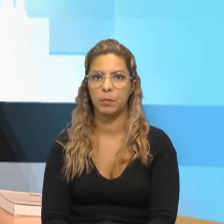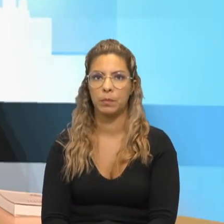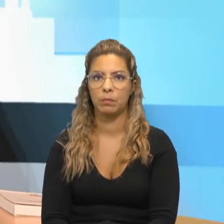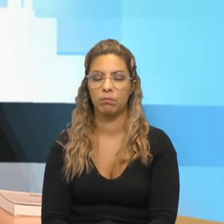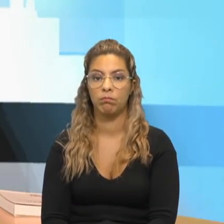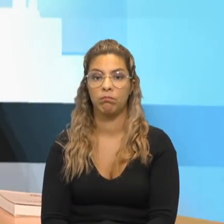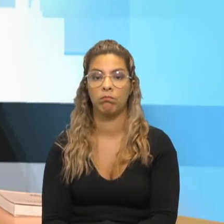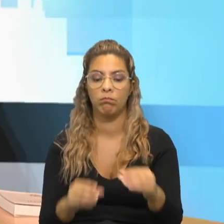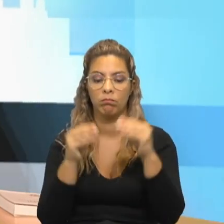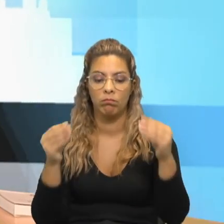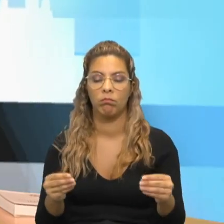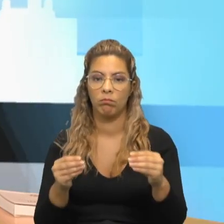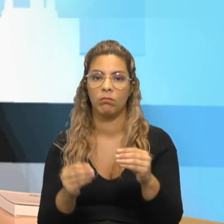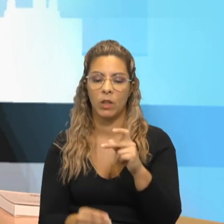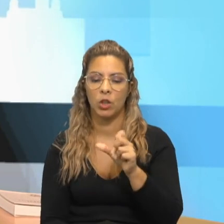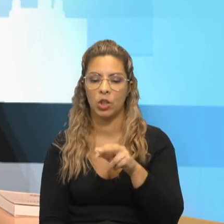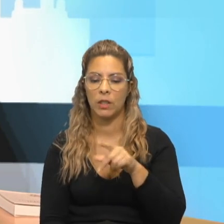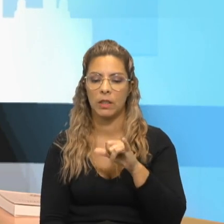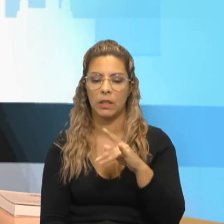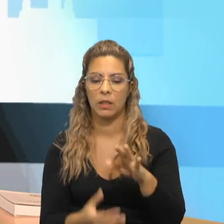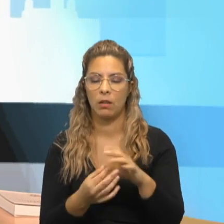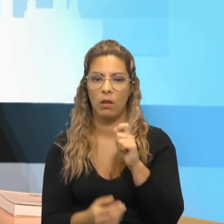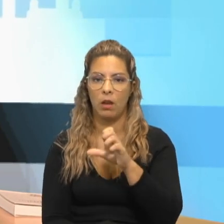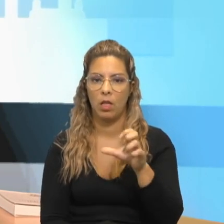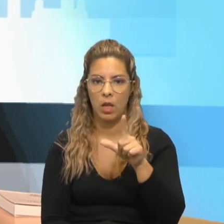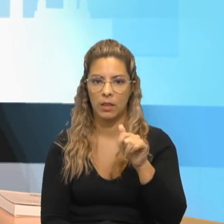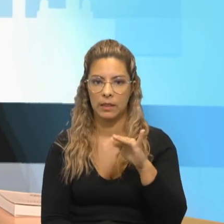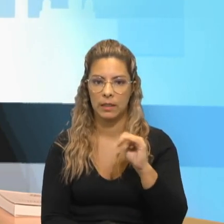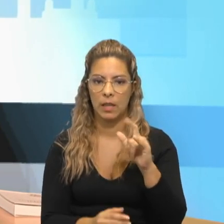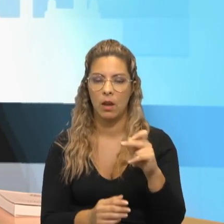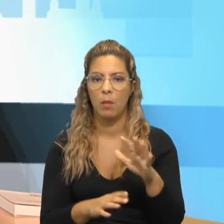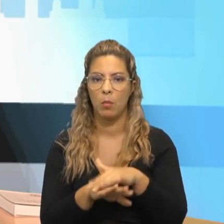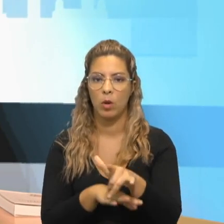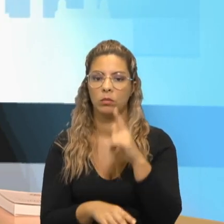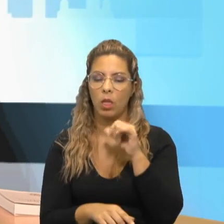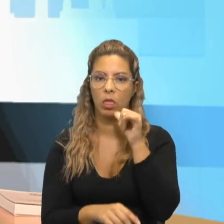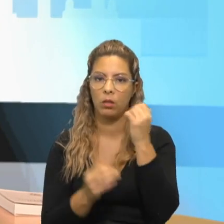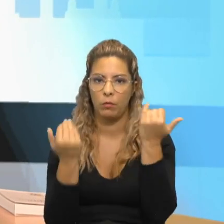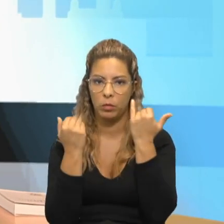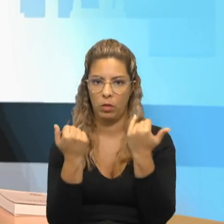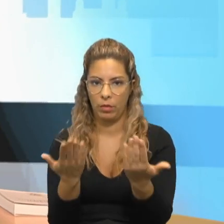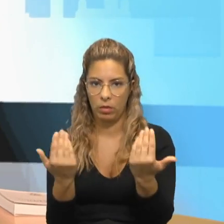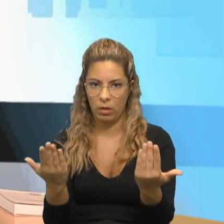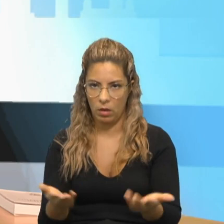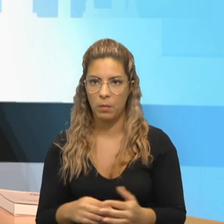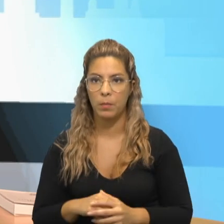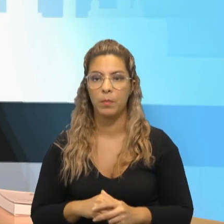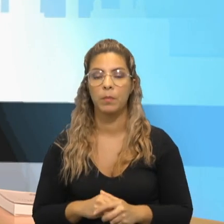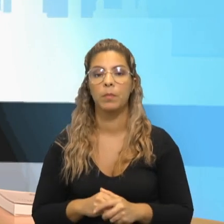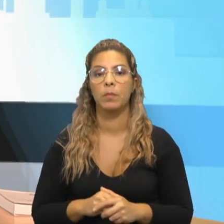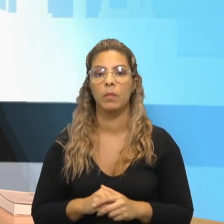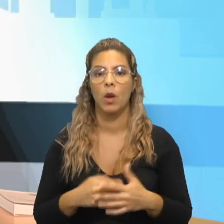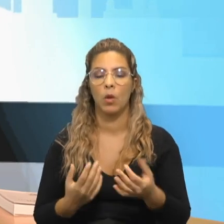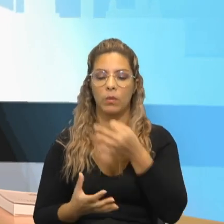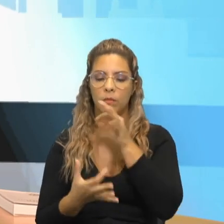Acompanhe no portal da Agência Eclésia estas e outras notícias que atualizamos permanentemente. Agora vamos falar com o Padre